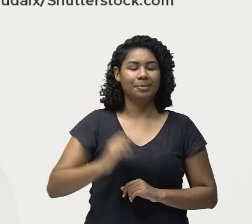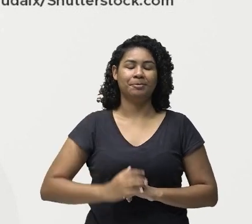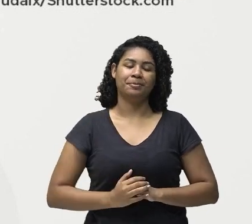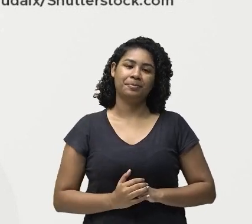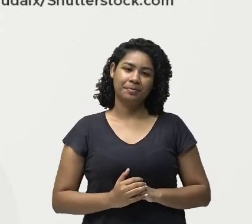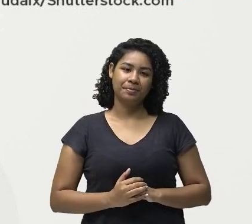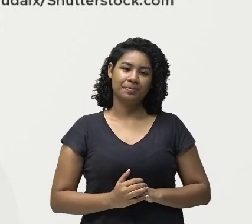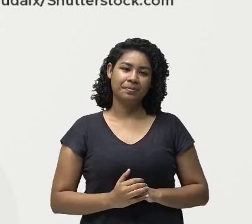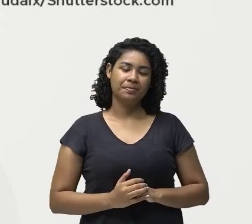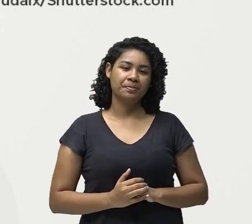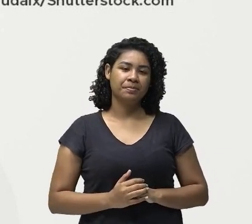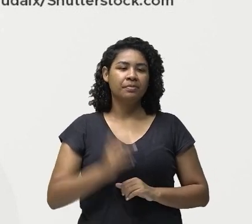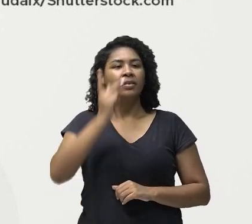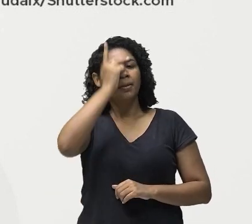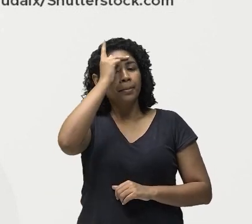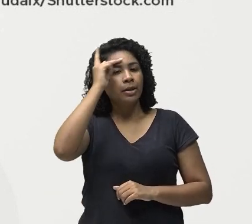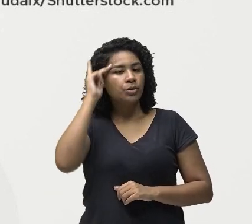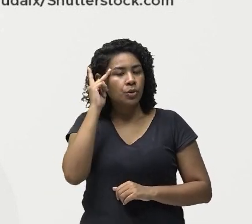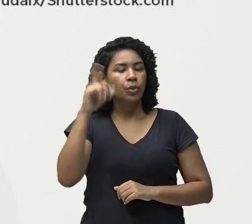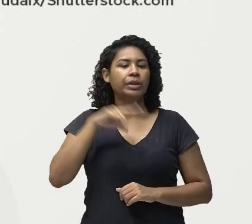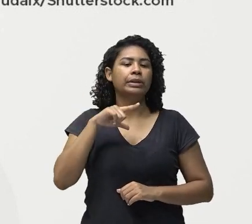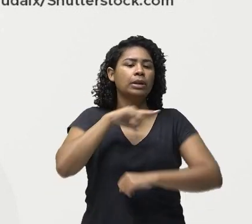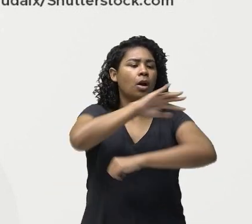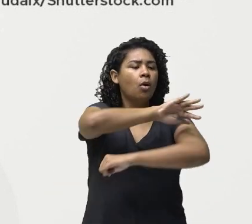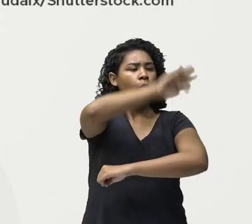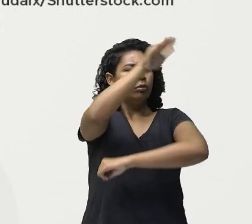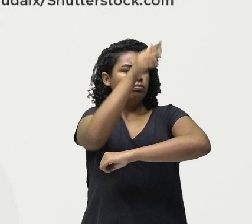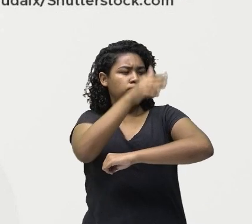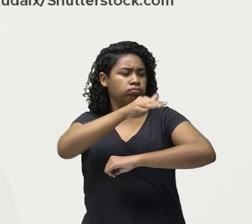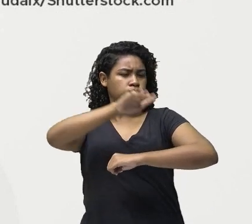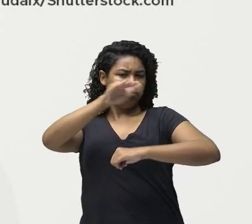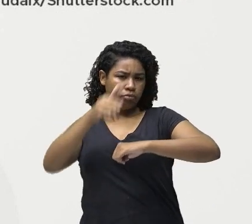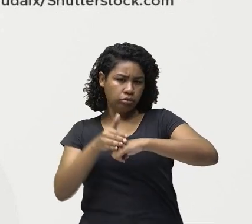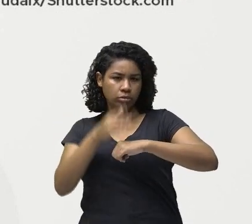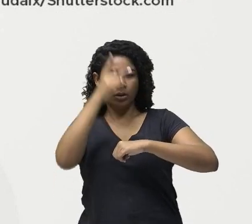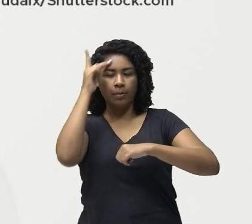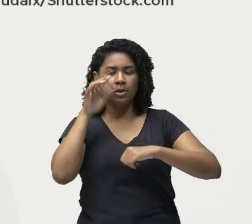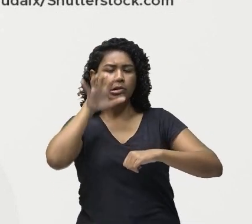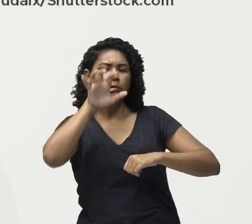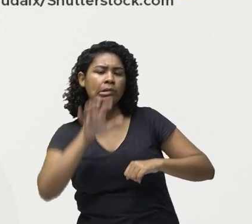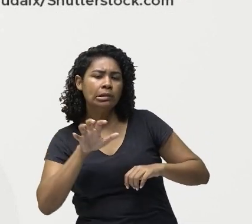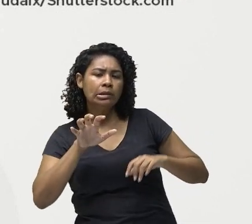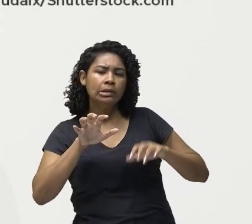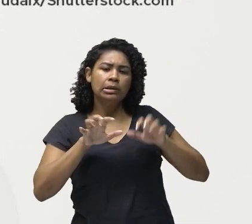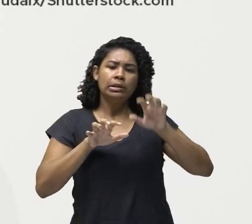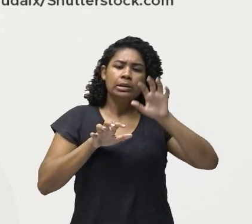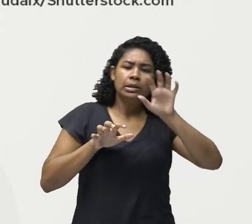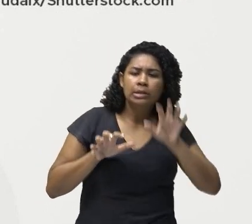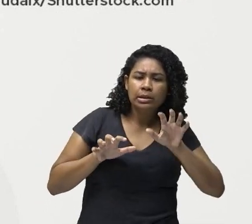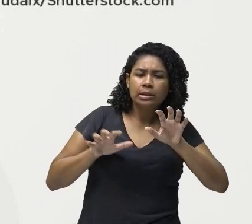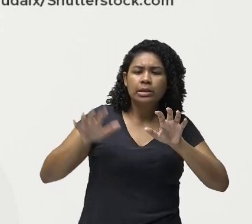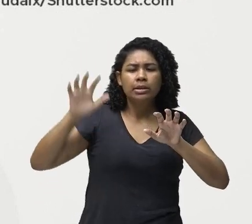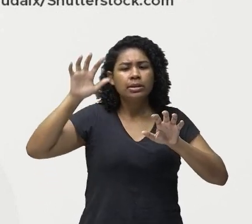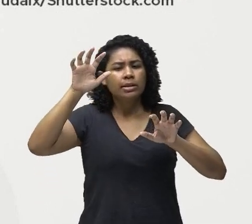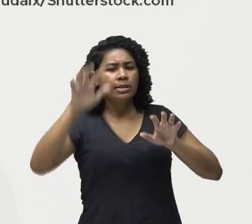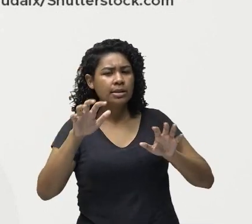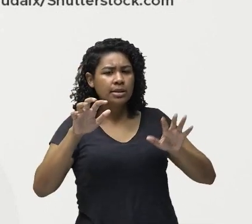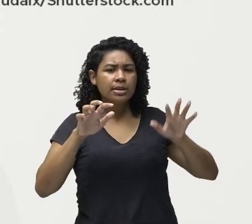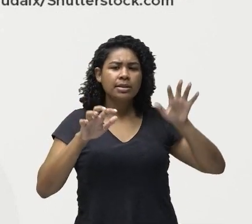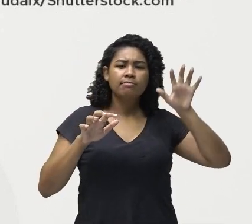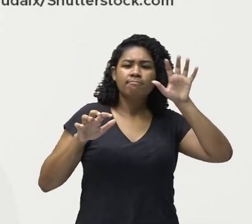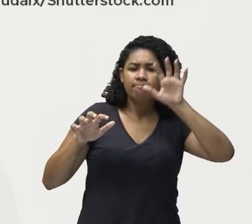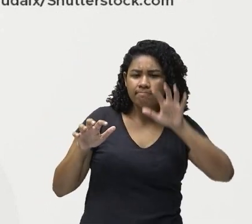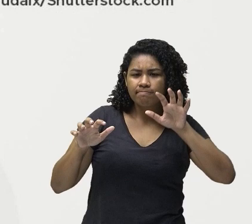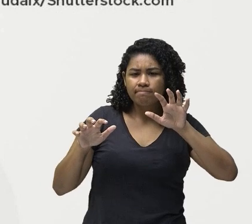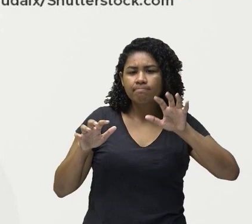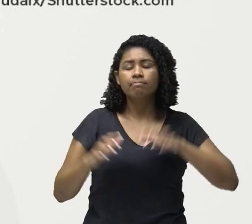as pessoas alpinistas sobem as montanhas. Vou desenhar aqui uma montanha. Aqui embaixo,